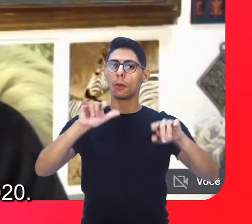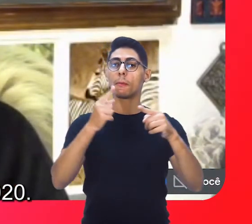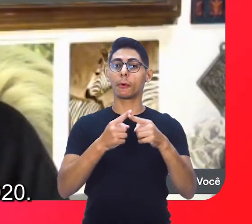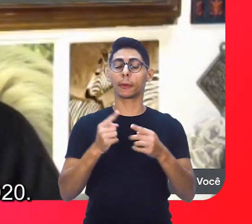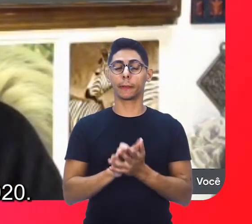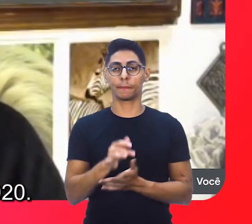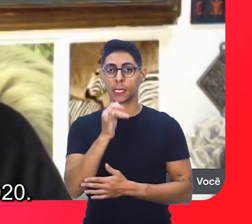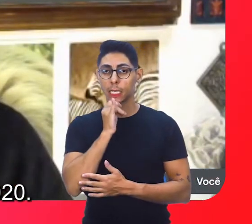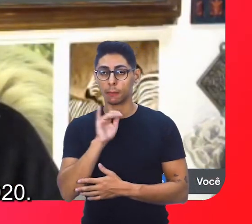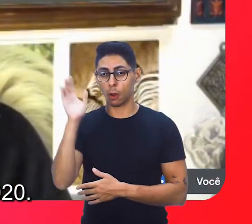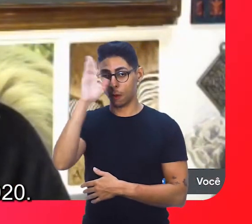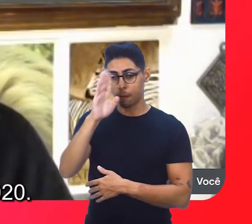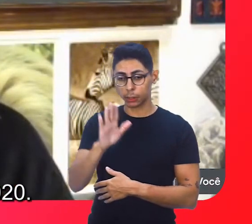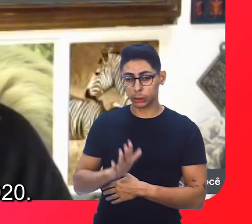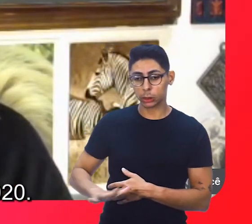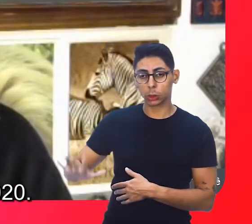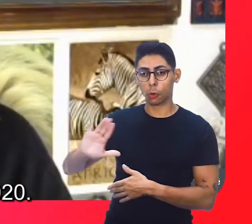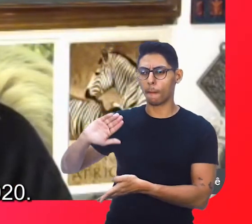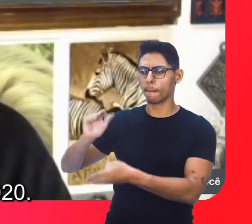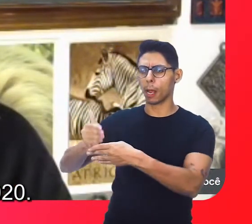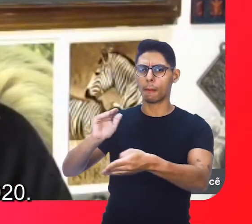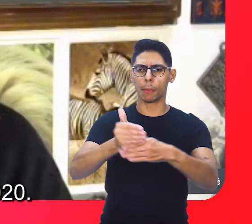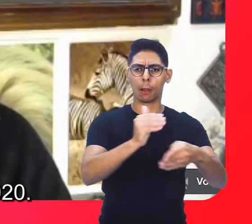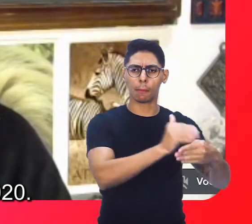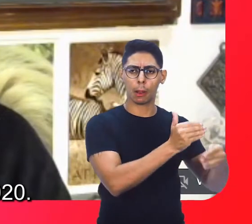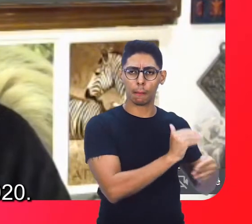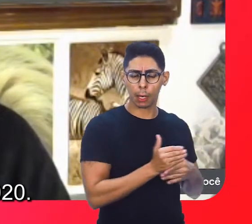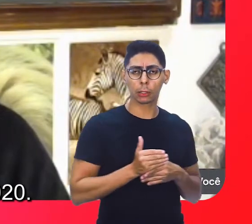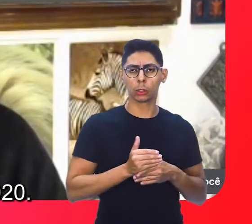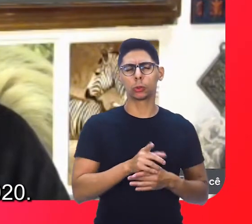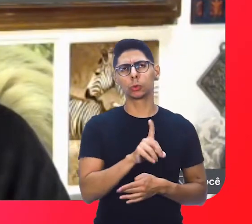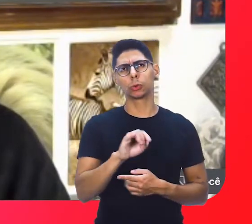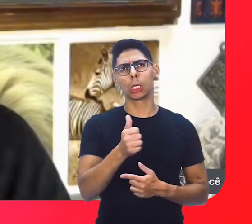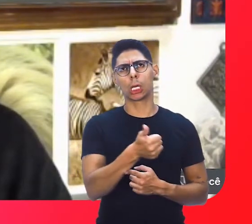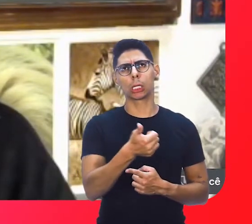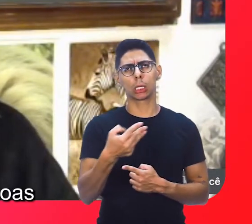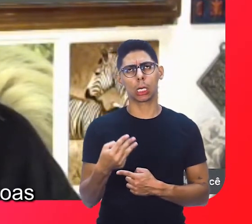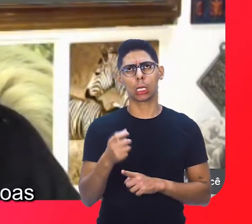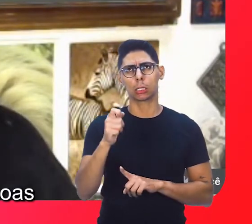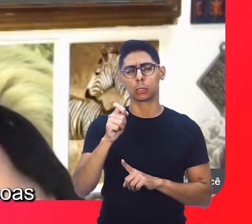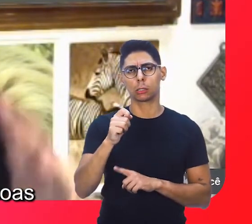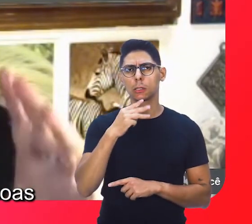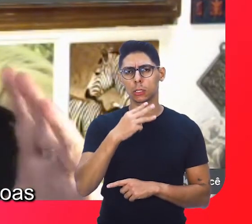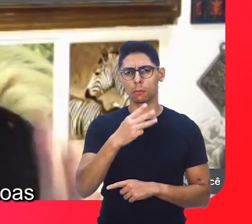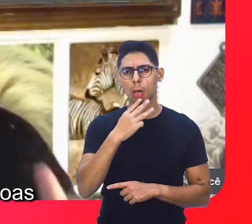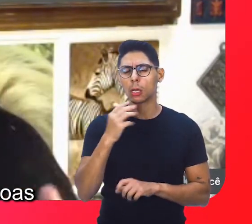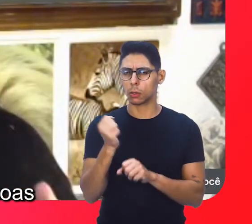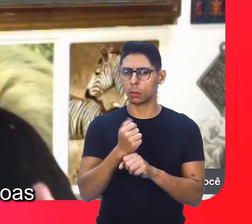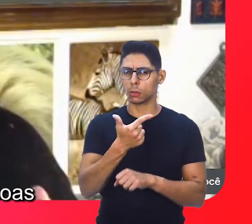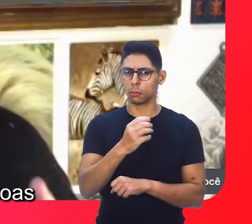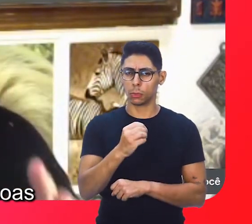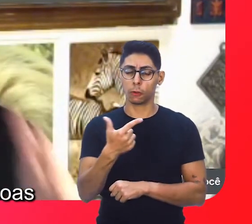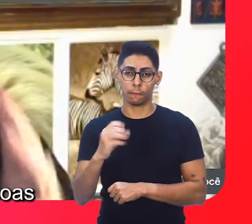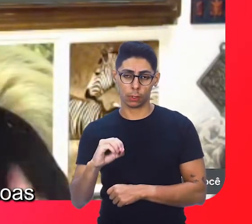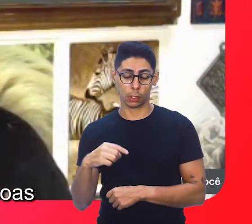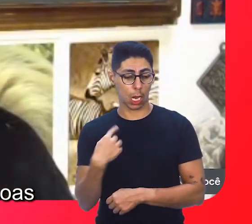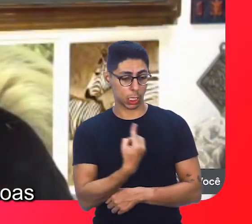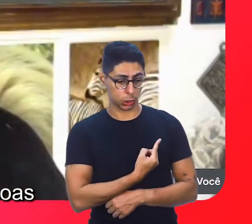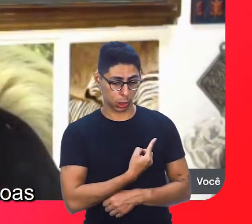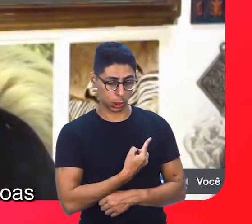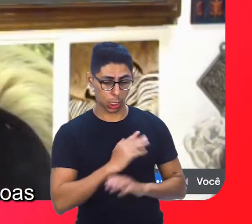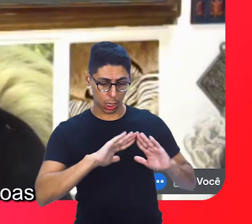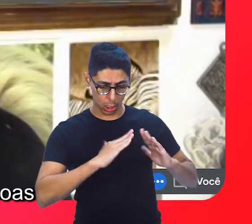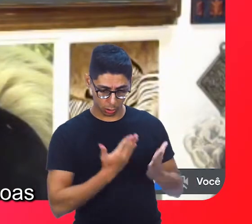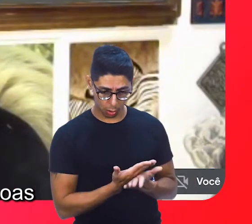Brasil fechou tipo dia 12 de março, 13 de março de 2020. Nós da Escola de Gente,